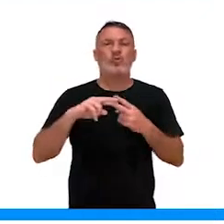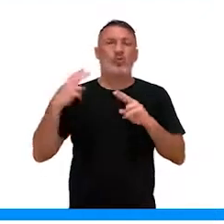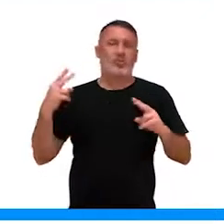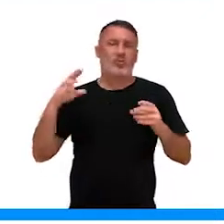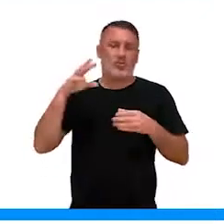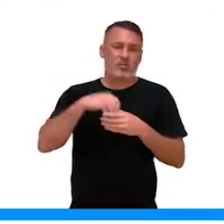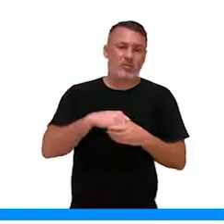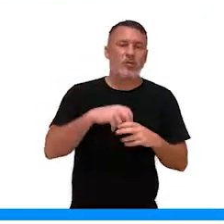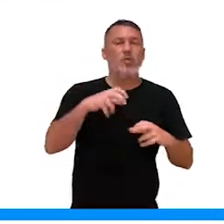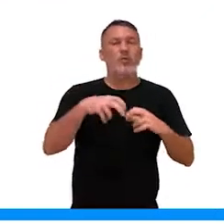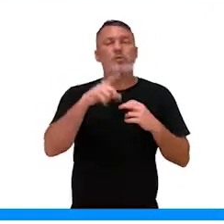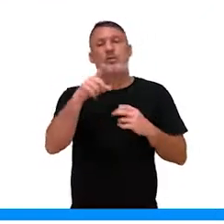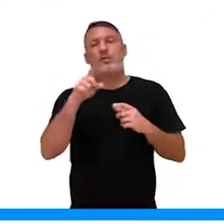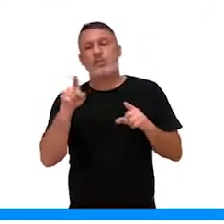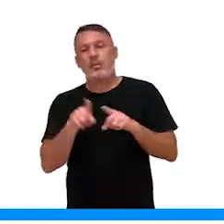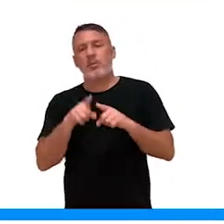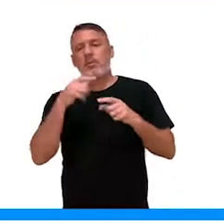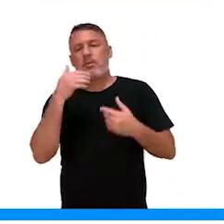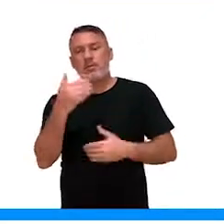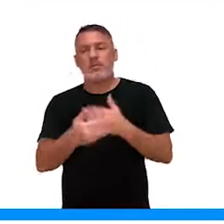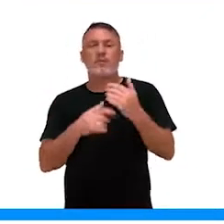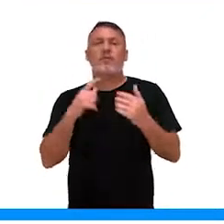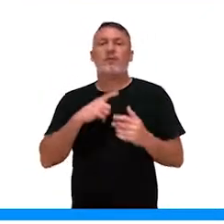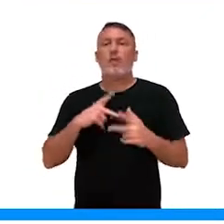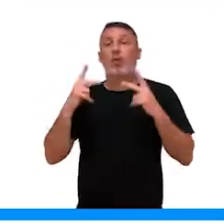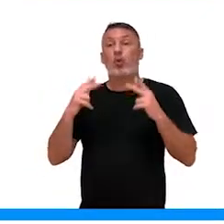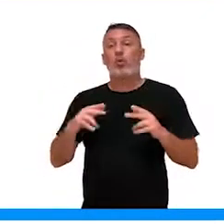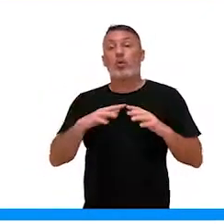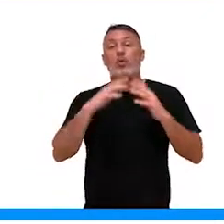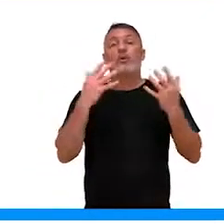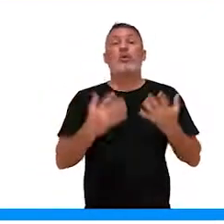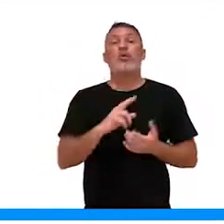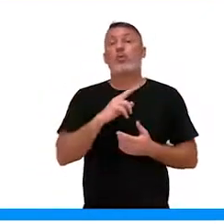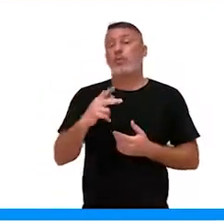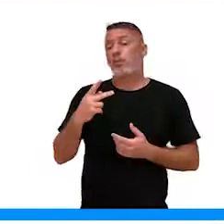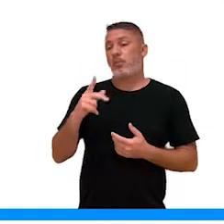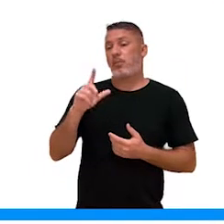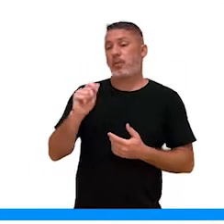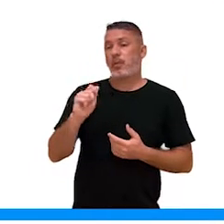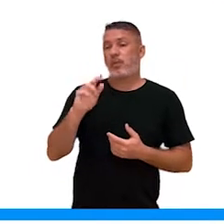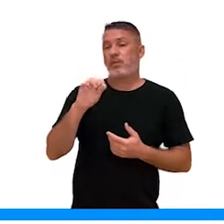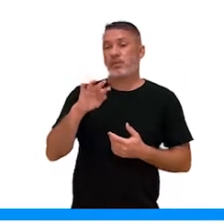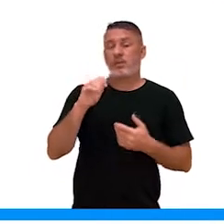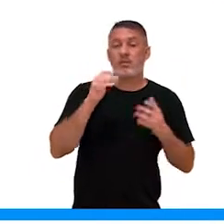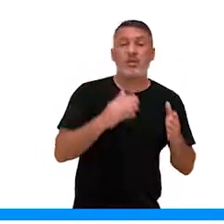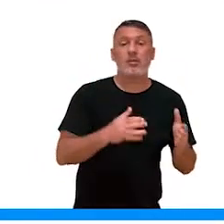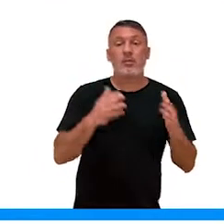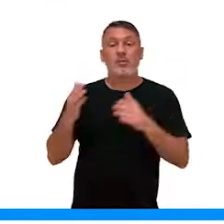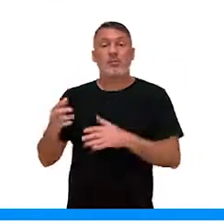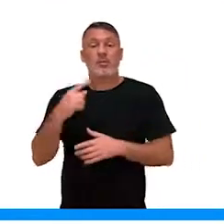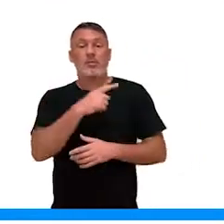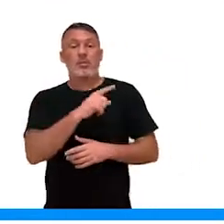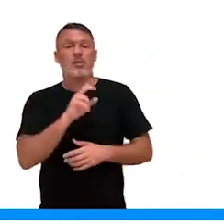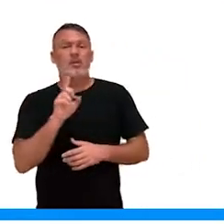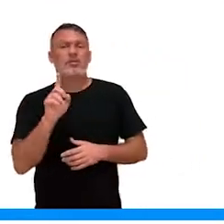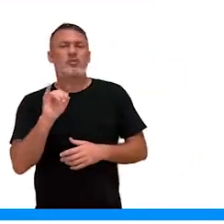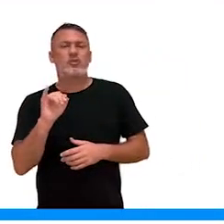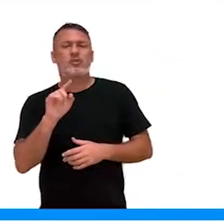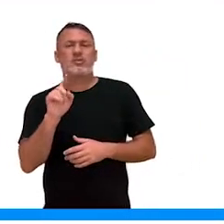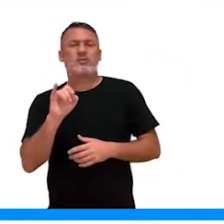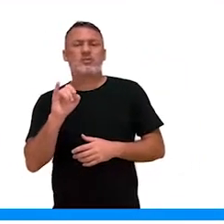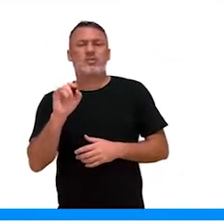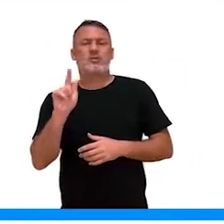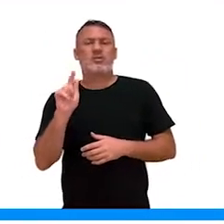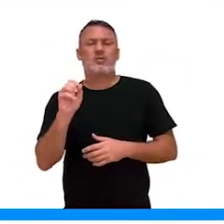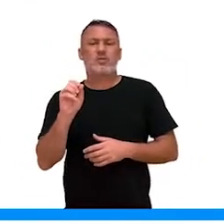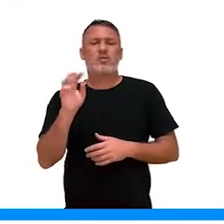do mesmo material genético. E eles vão se desenvolver dentro de uma mesma placenta. Já os gêmeos